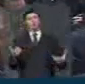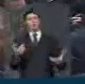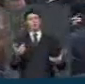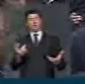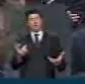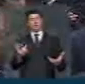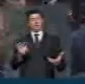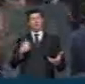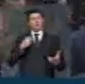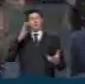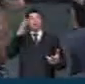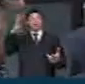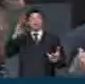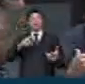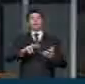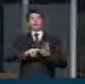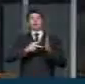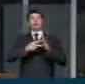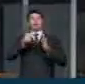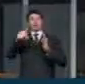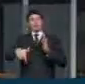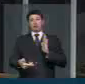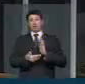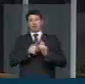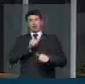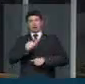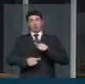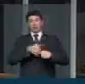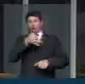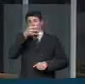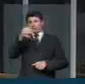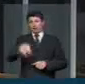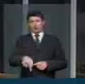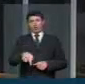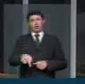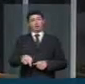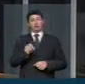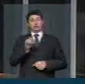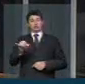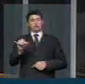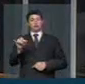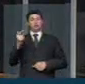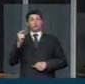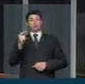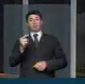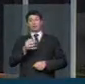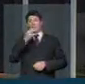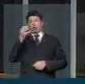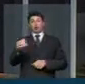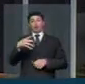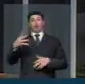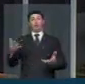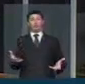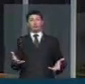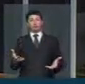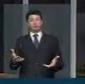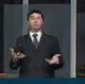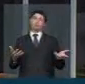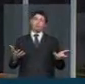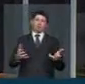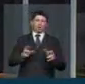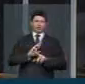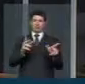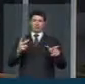nem sentido desse plenário mudar de posição, a não ser que tivéssemos novos argumentos. Isso não pode